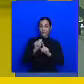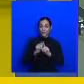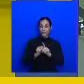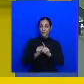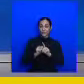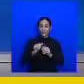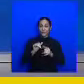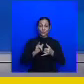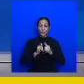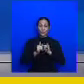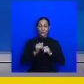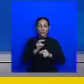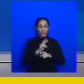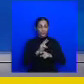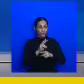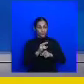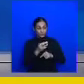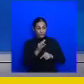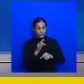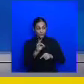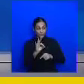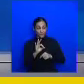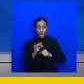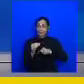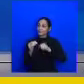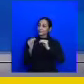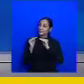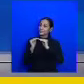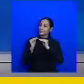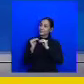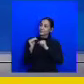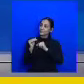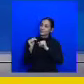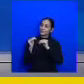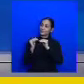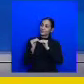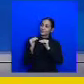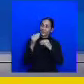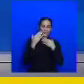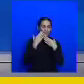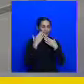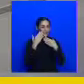de junho. Auditoras, confirmam? Sim, confirmo. Sim, confirmo. Obrigado.